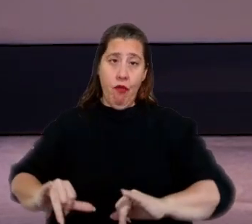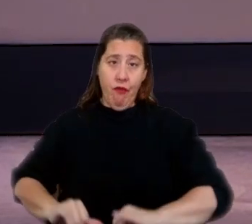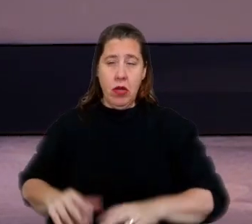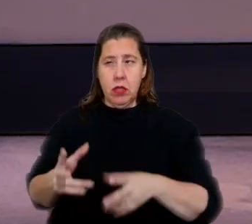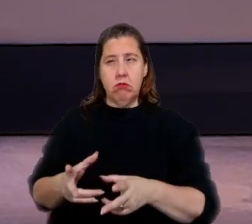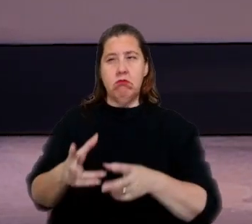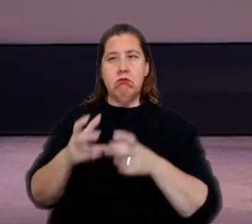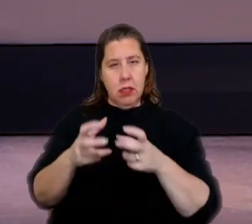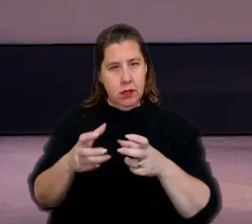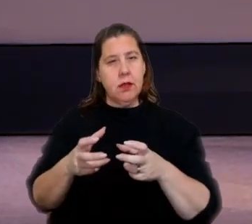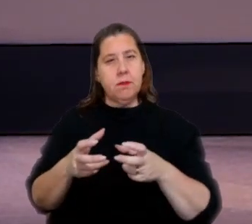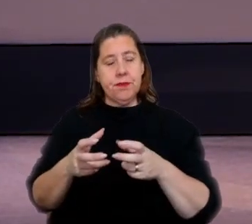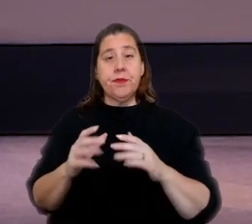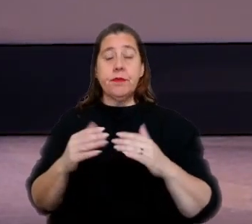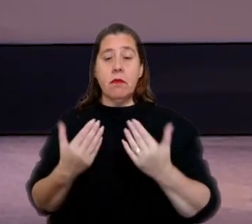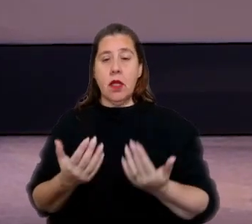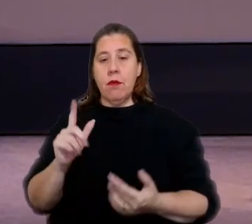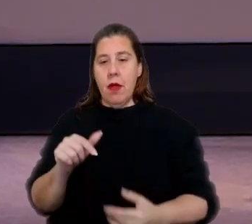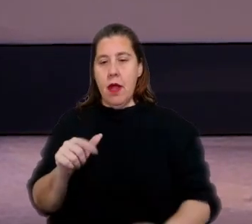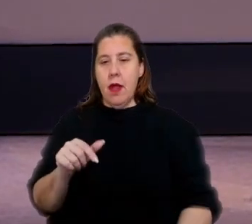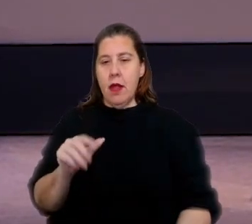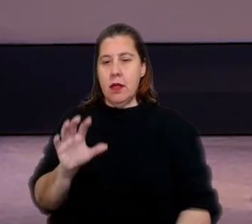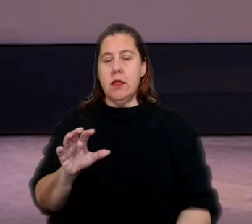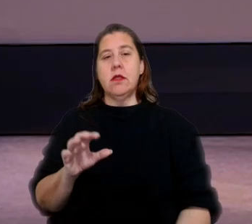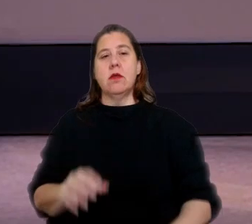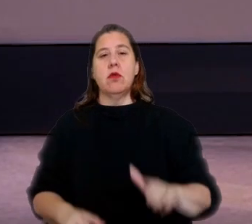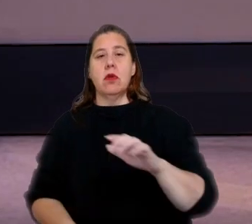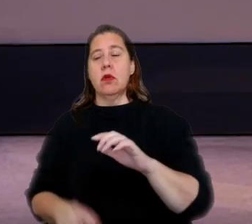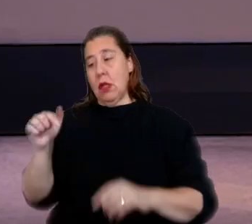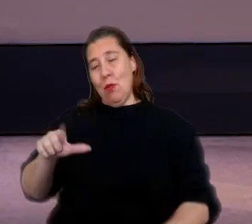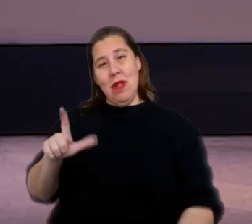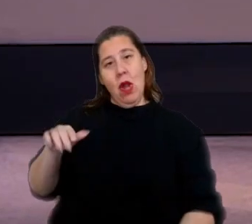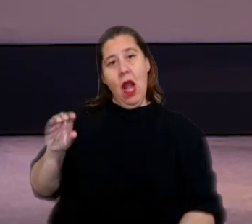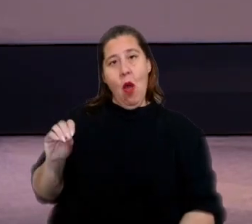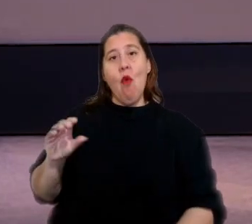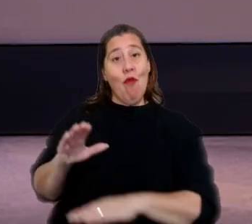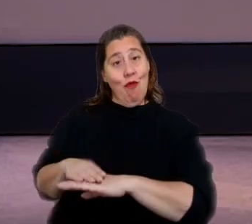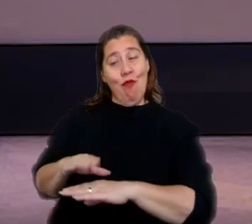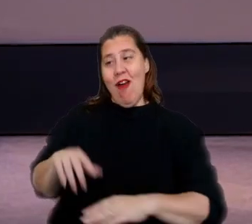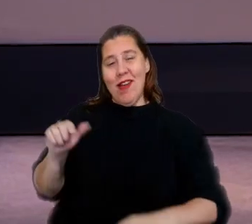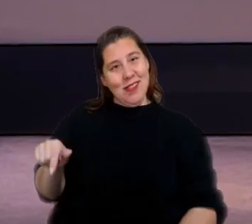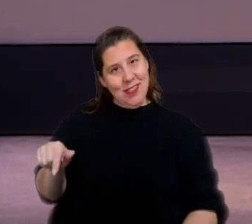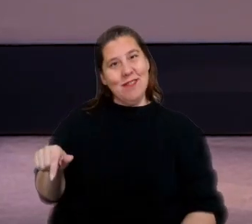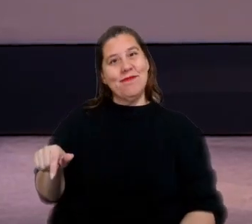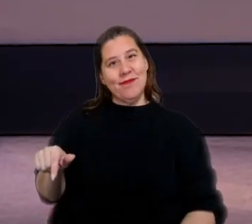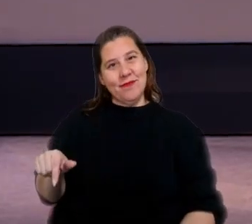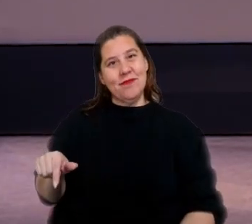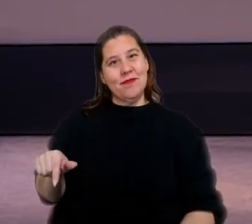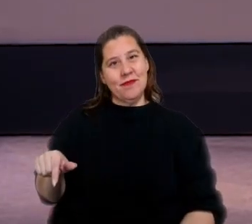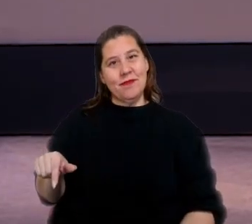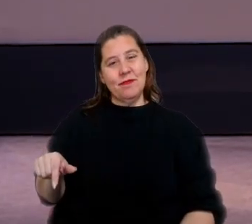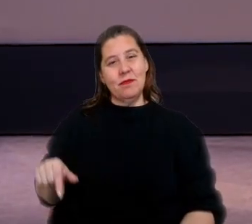sofrendo esse olhar abusivo, né? Então é isso que o Léo faz, que eu achei assim, falei,